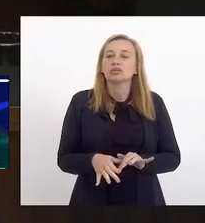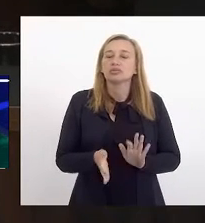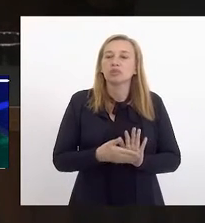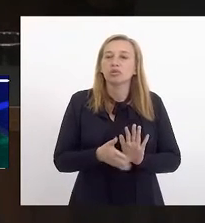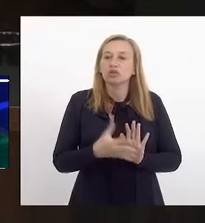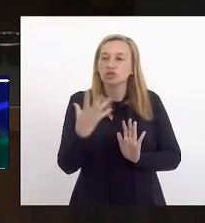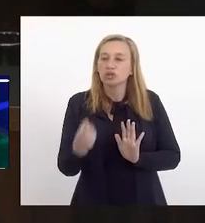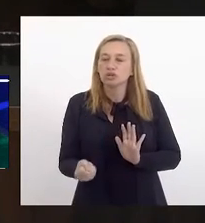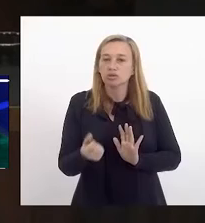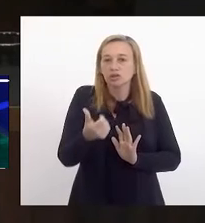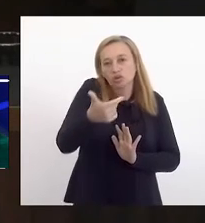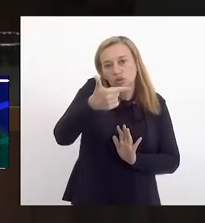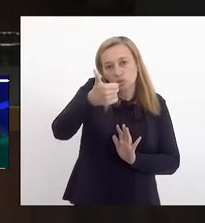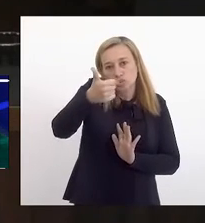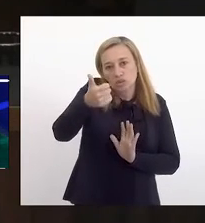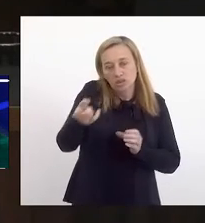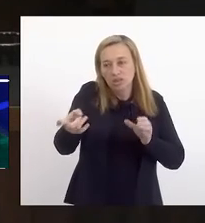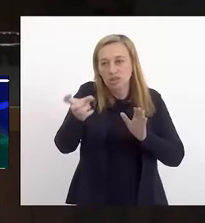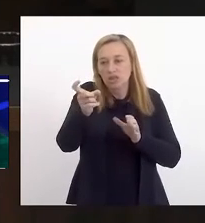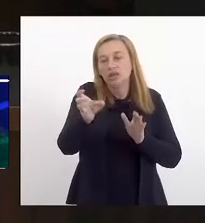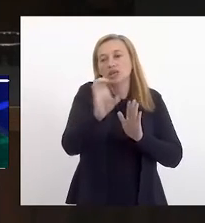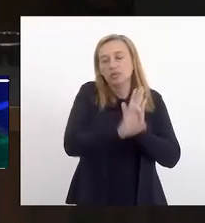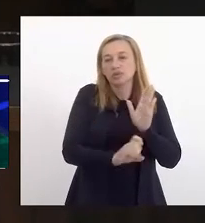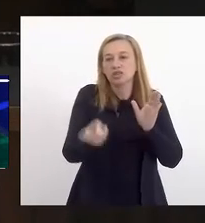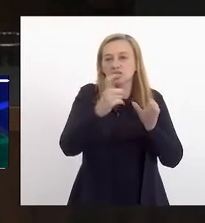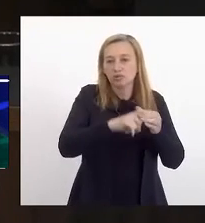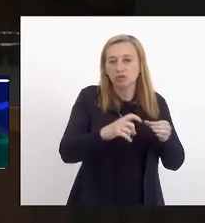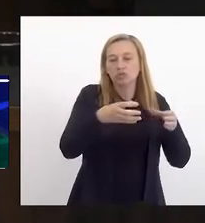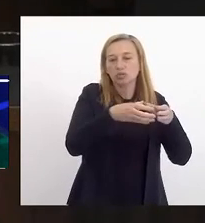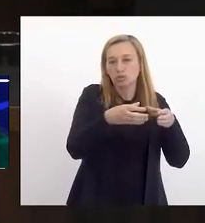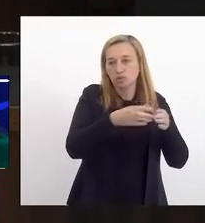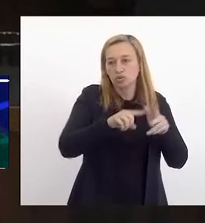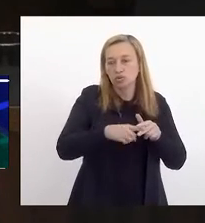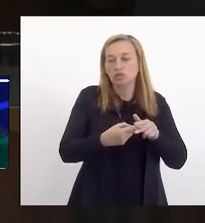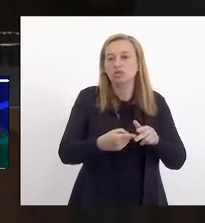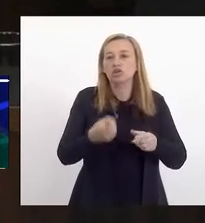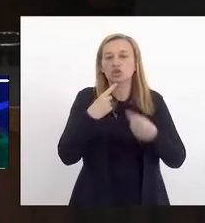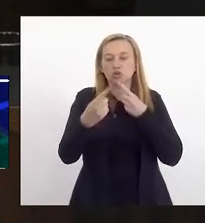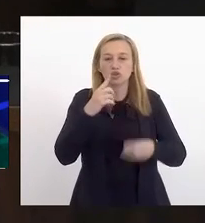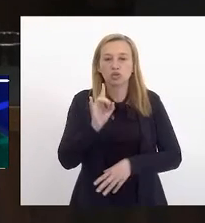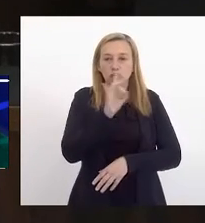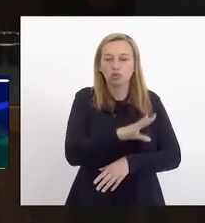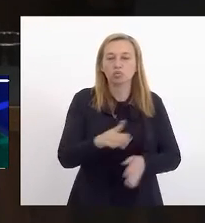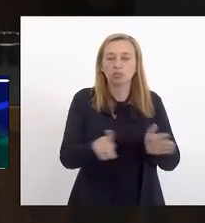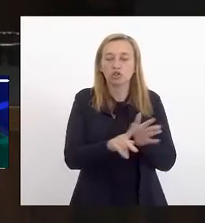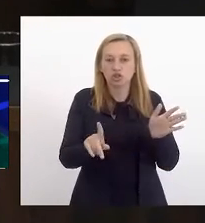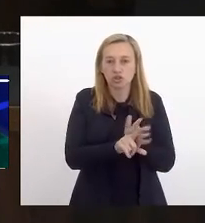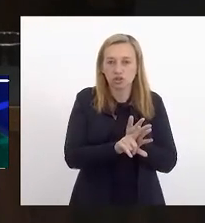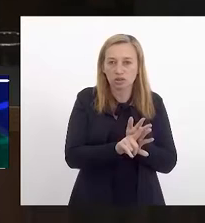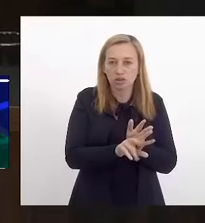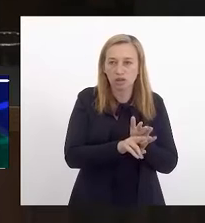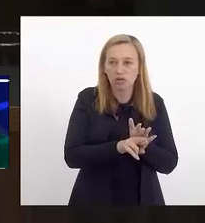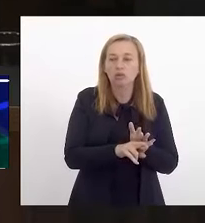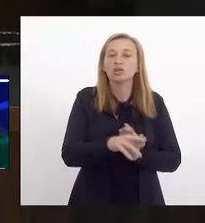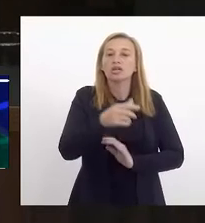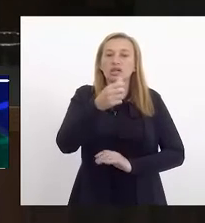presente proposta recebeu 12 emendas e retorna às comissões. Em discussão única, projeto de